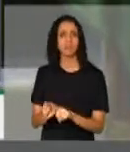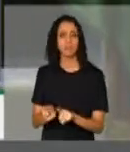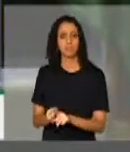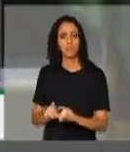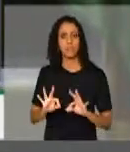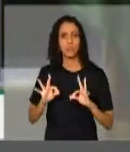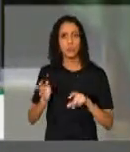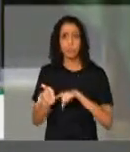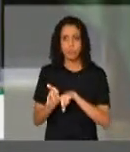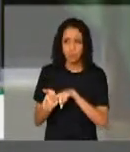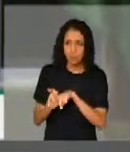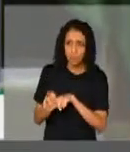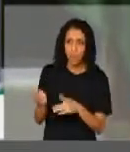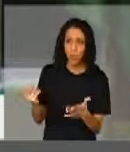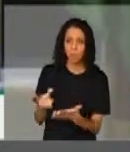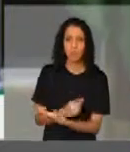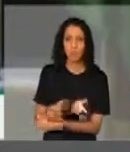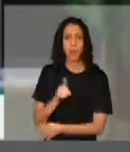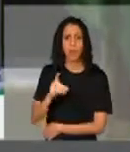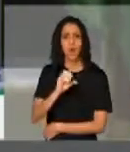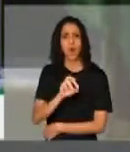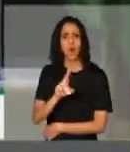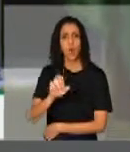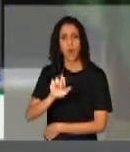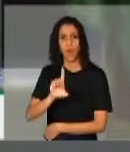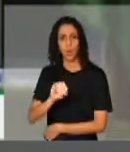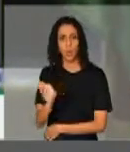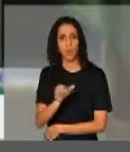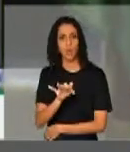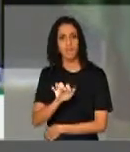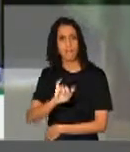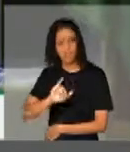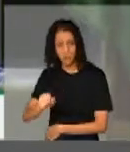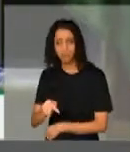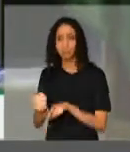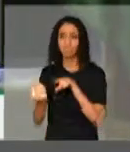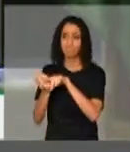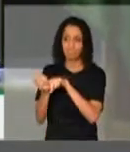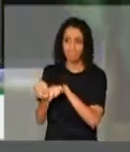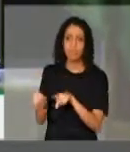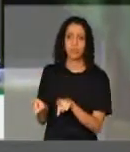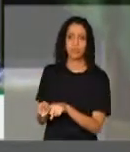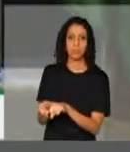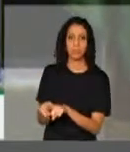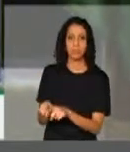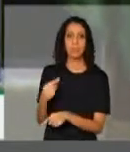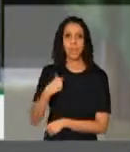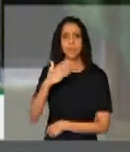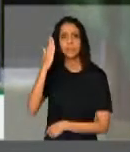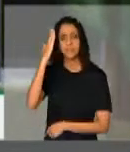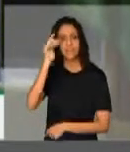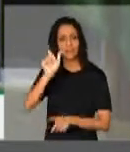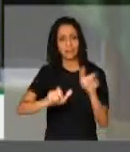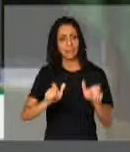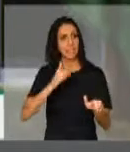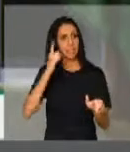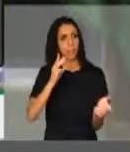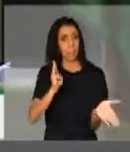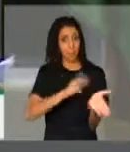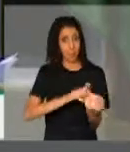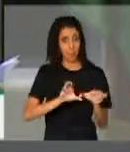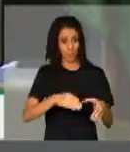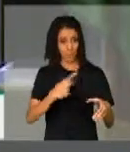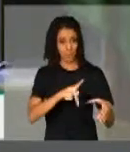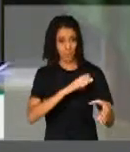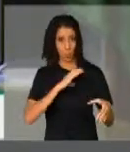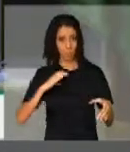relacionada ao rompimento da barragem do córrego do feijão tenho a convicção que todos os seus membros de seguirem esse exemplo de trabalho e